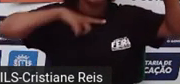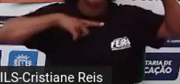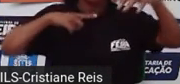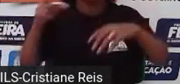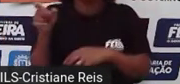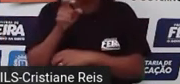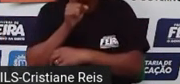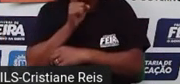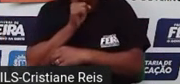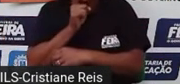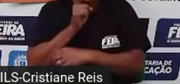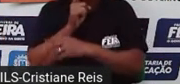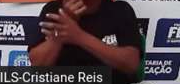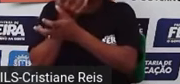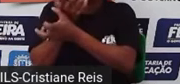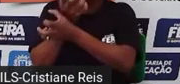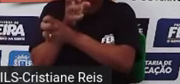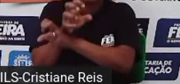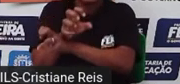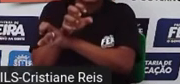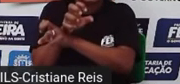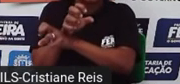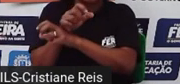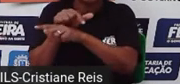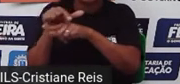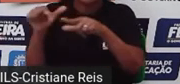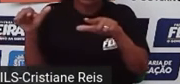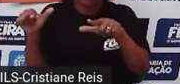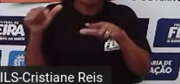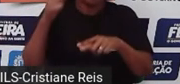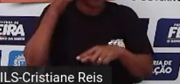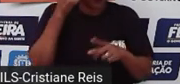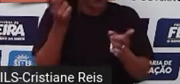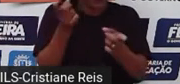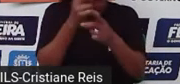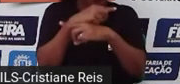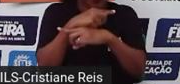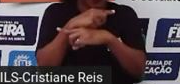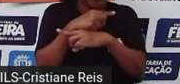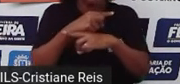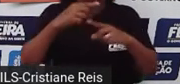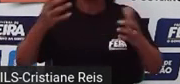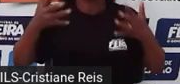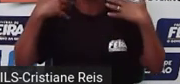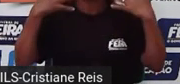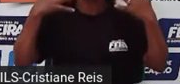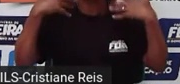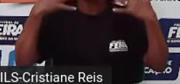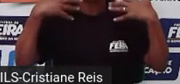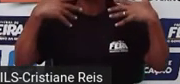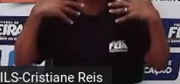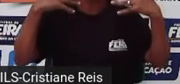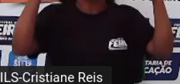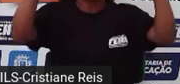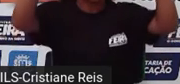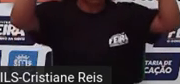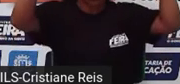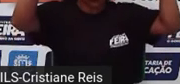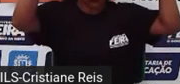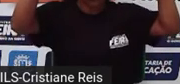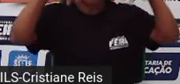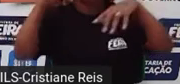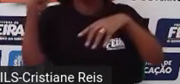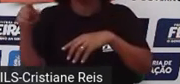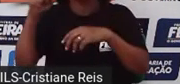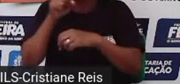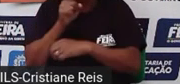região então percebo que ao contrário verão chuva inverno é seco eu e também